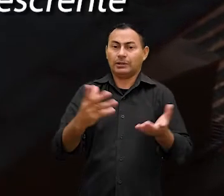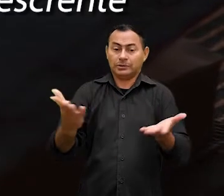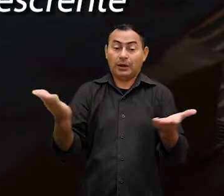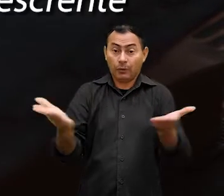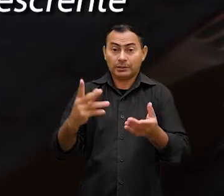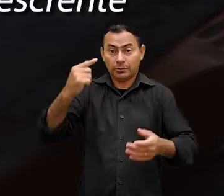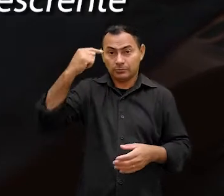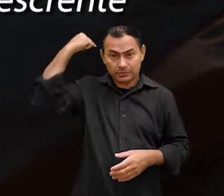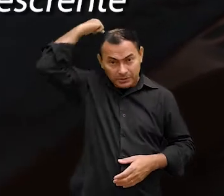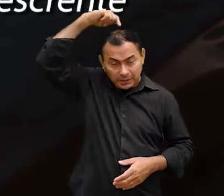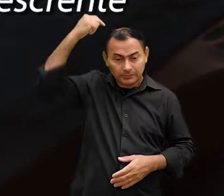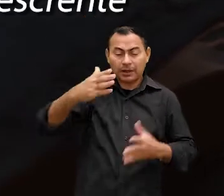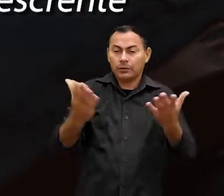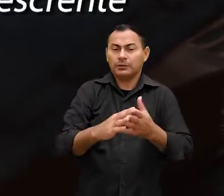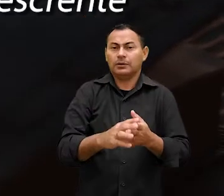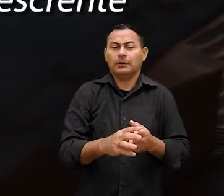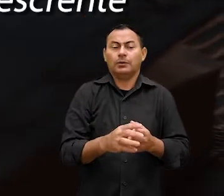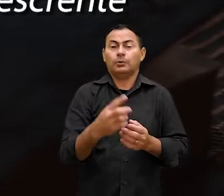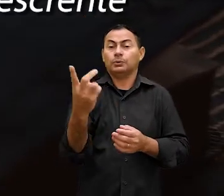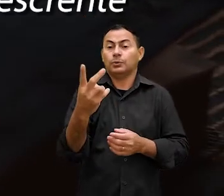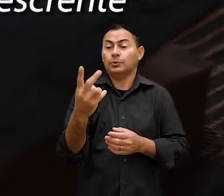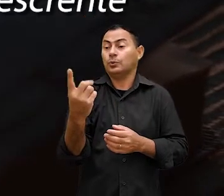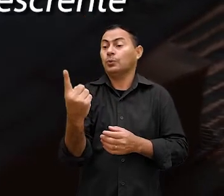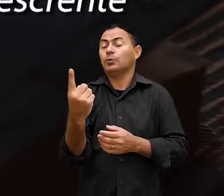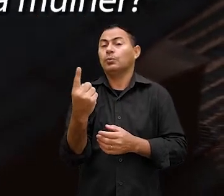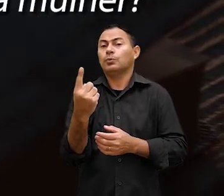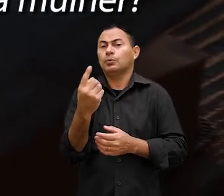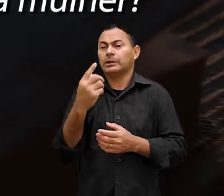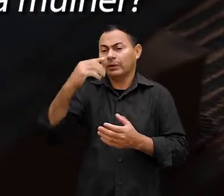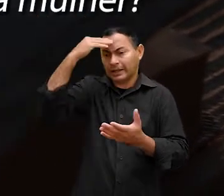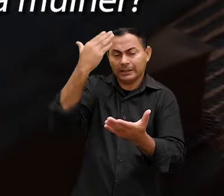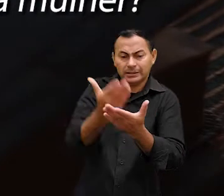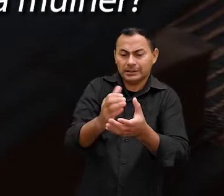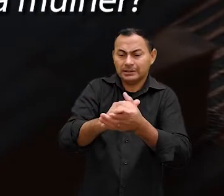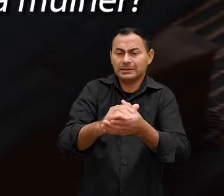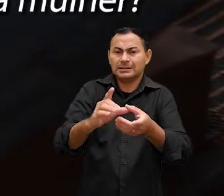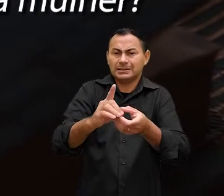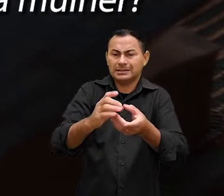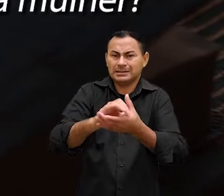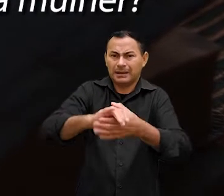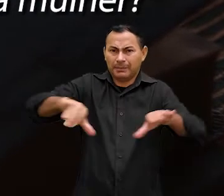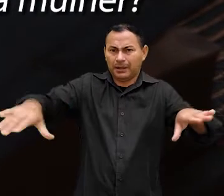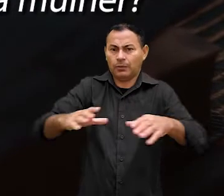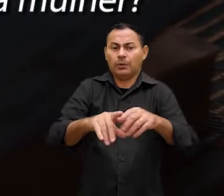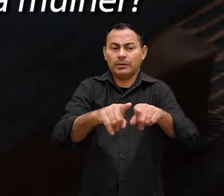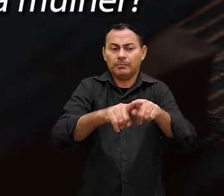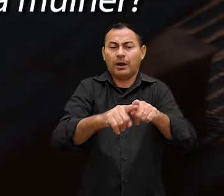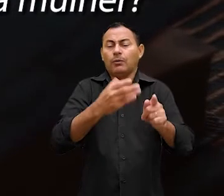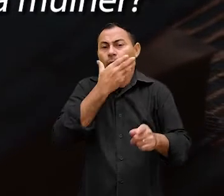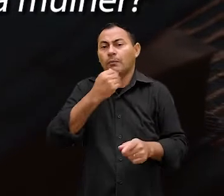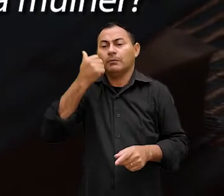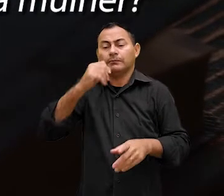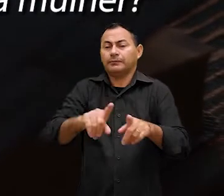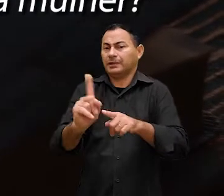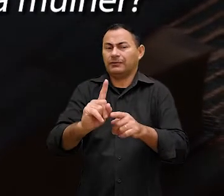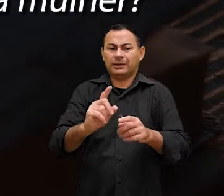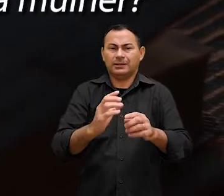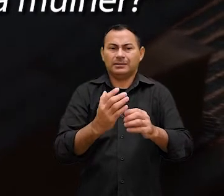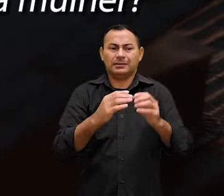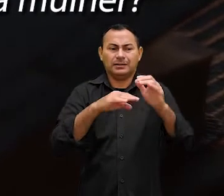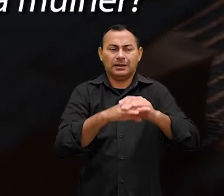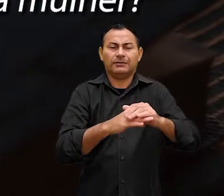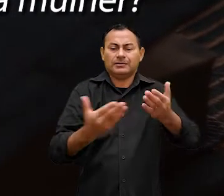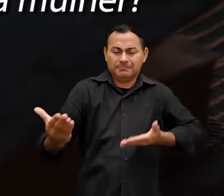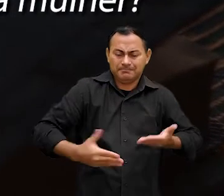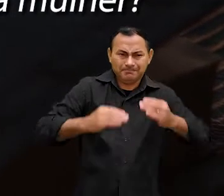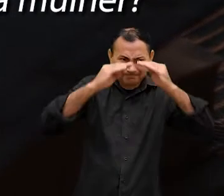Todavia, se o descrente separar-se, que se separe. Em tais casos, o irmão ou a irmã não fica debaixo da